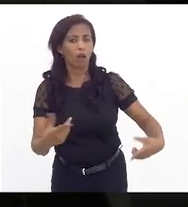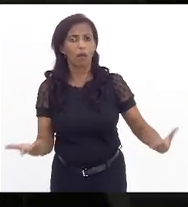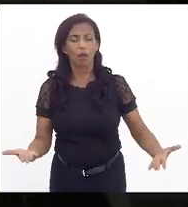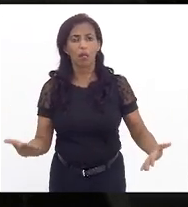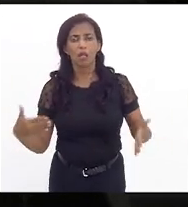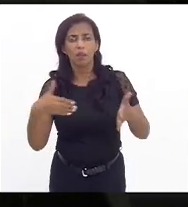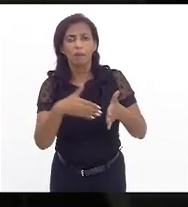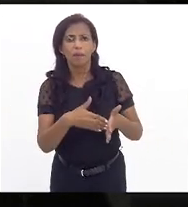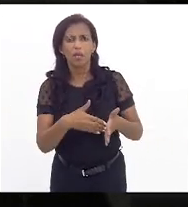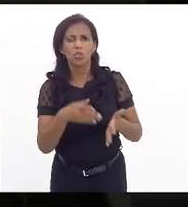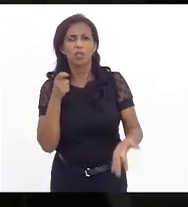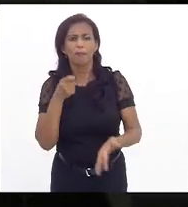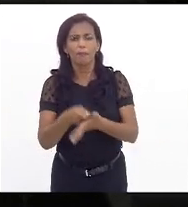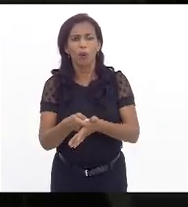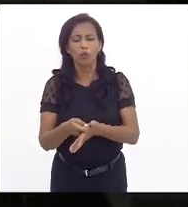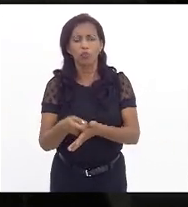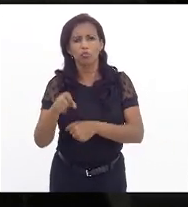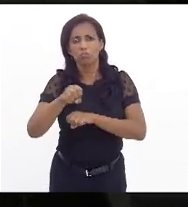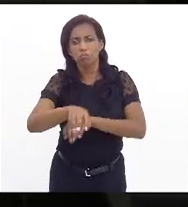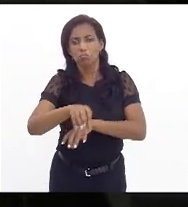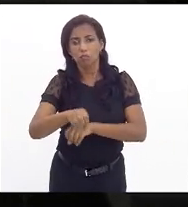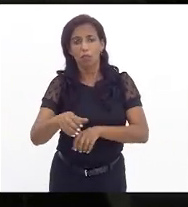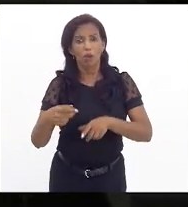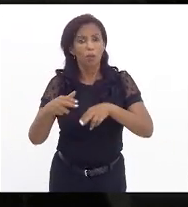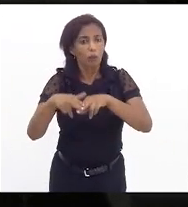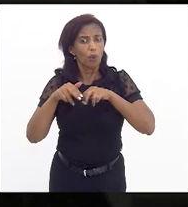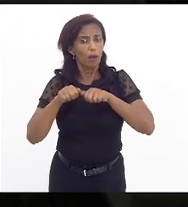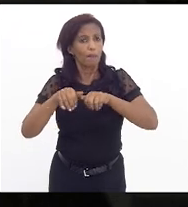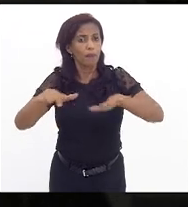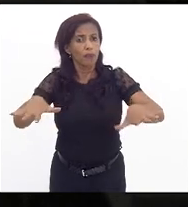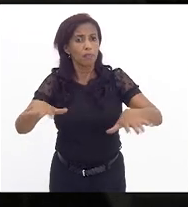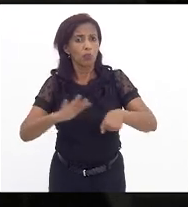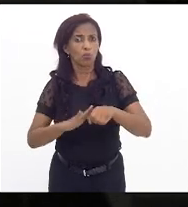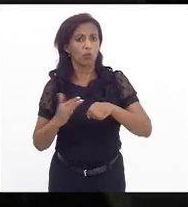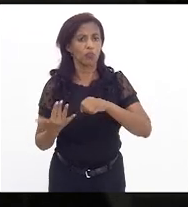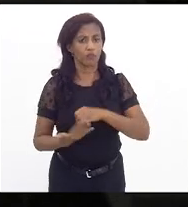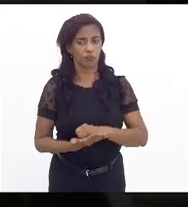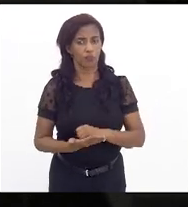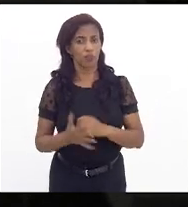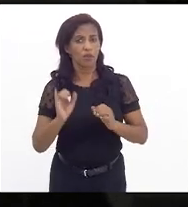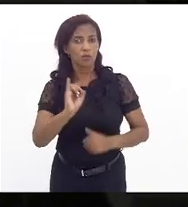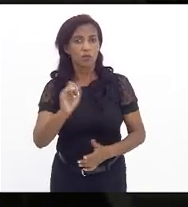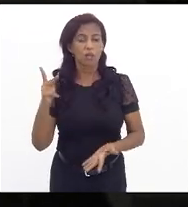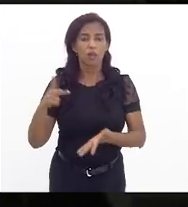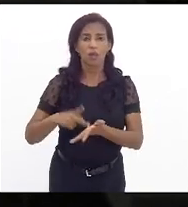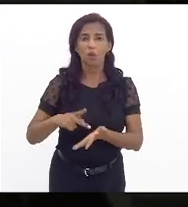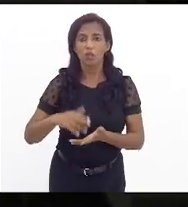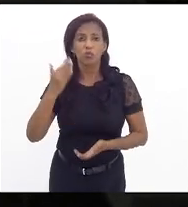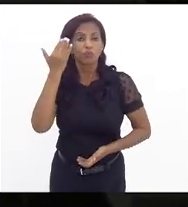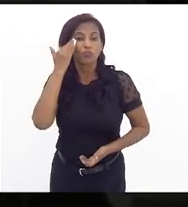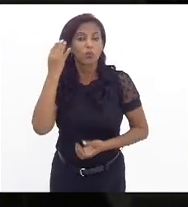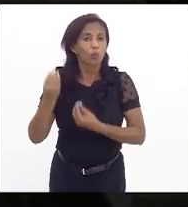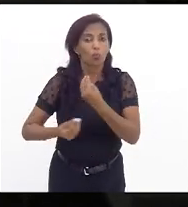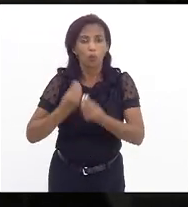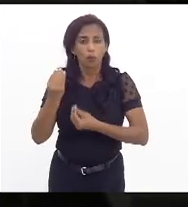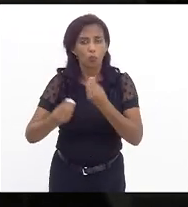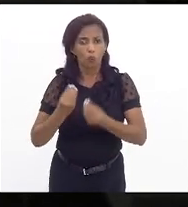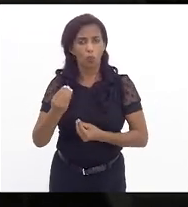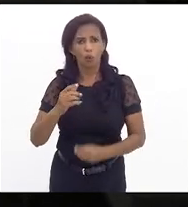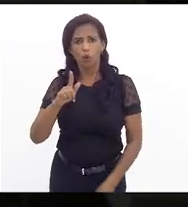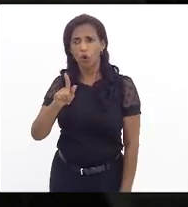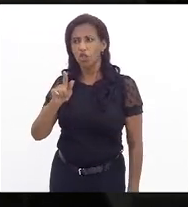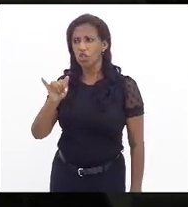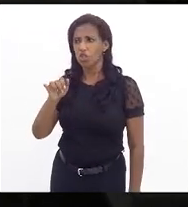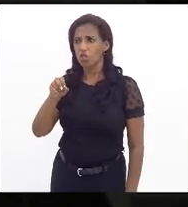impostos à educação escolar pela pandemia do novo coronavírus. Então, assim, realmente não dá para entender, deputado Giovanni